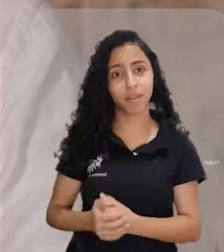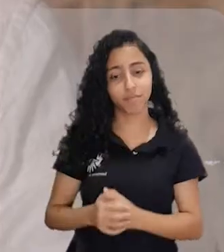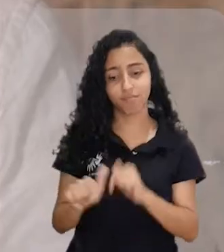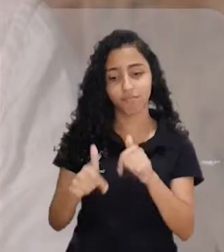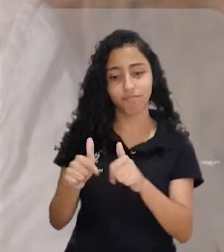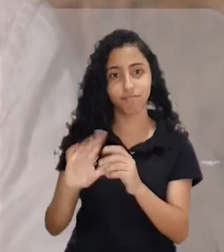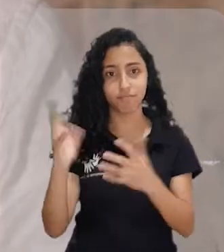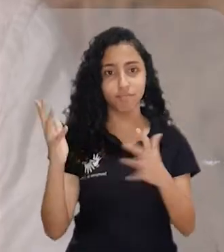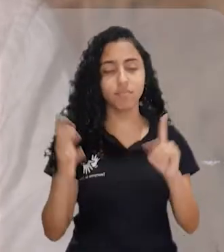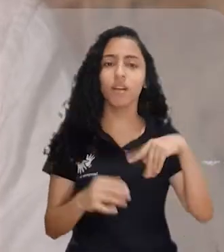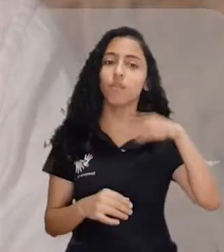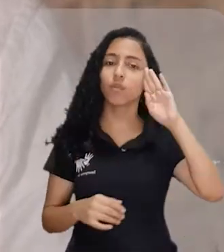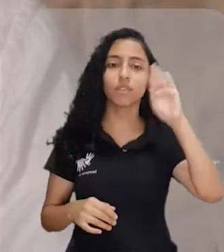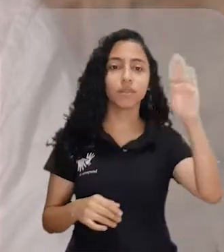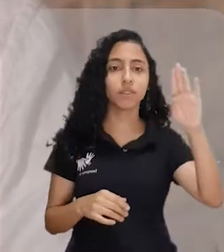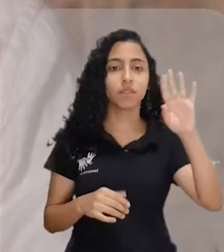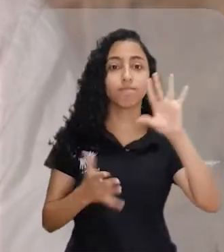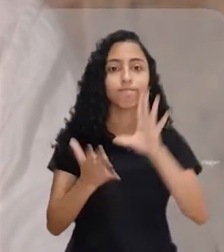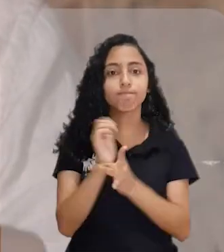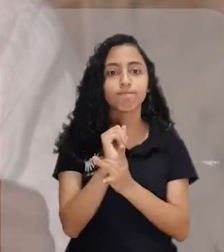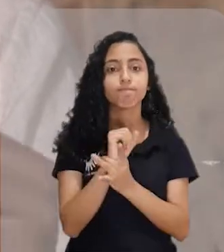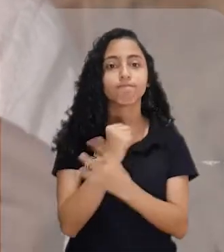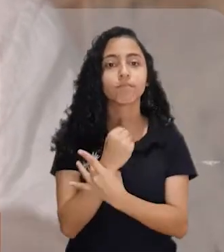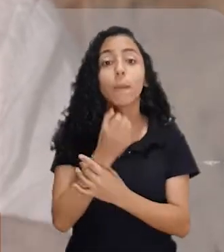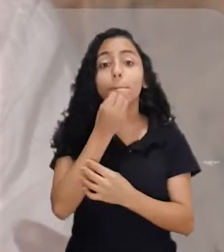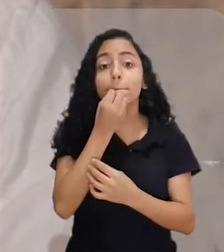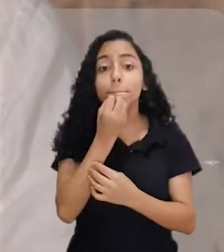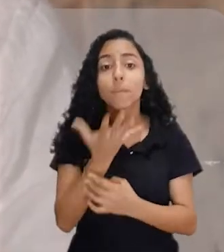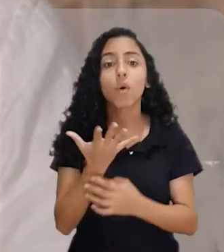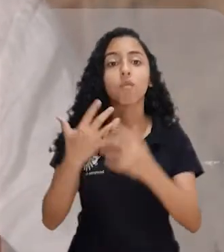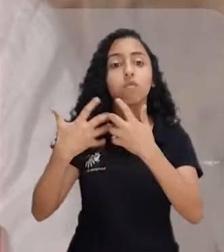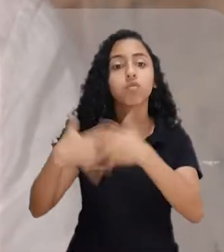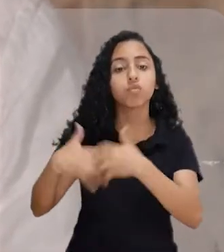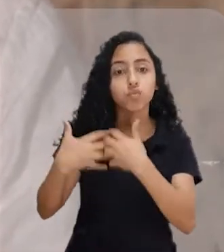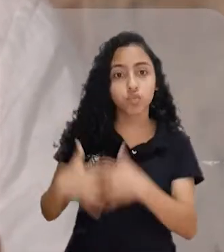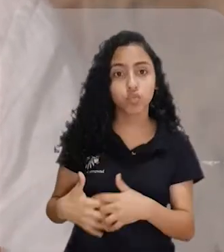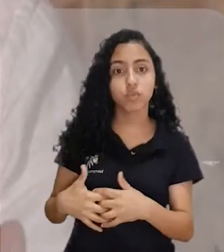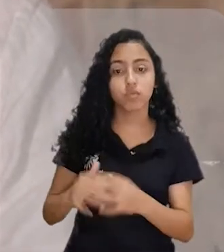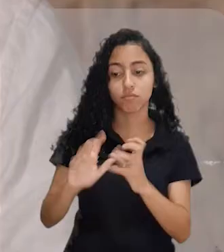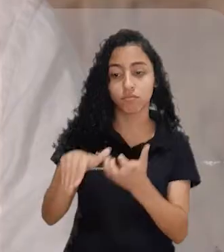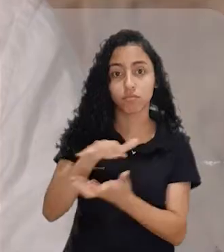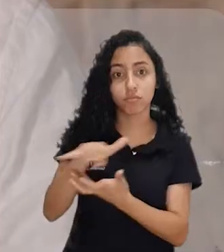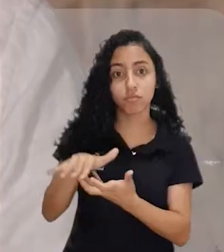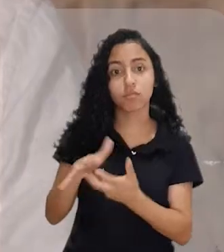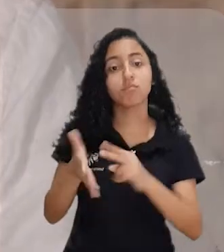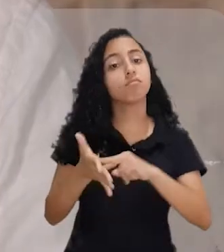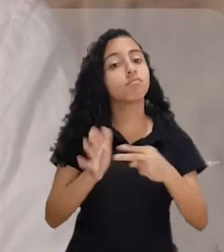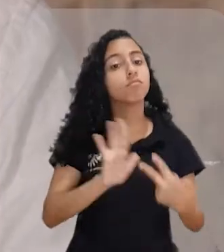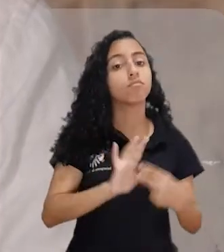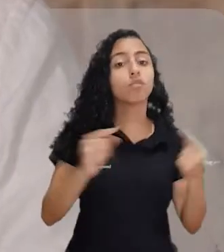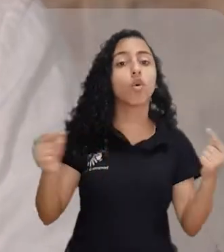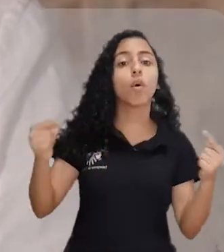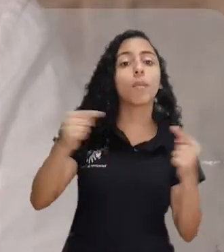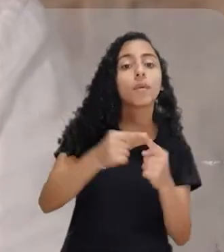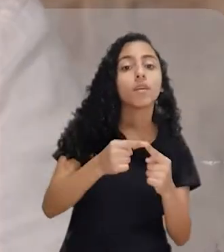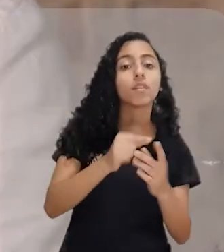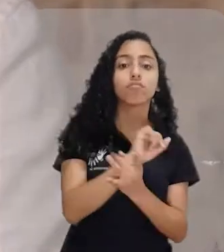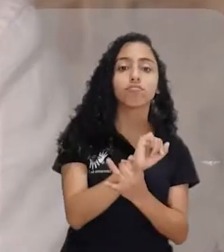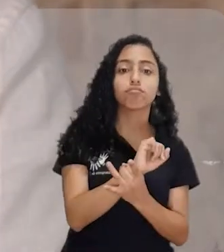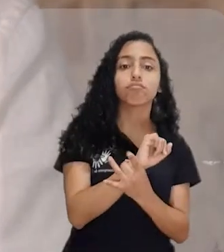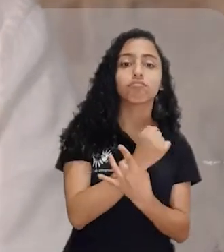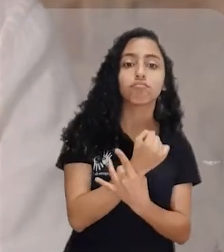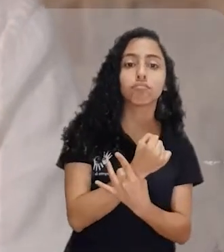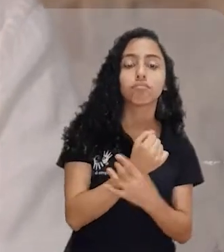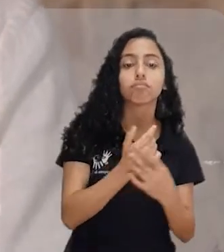de uma aula do nosso curso. Então, isso é fundamental. Garantir o bom funcionamento desses ecossistemas tem muito a